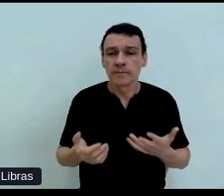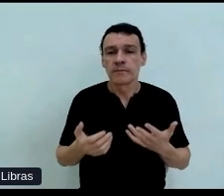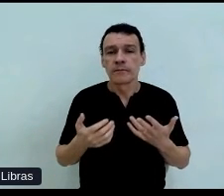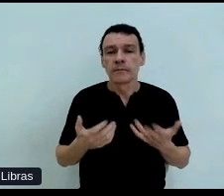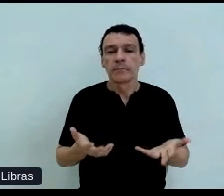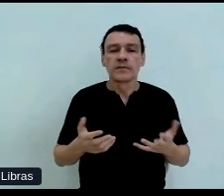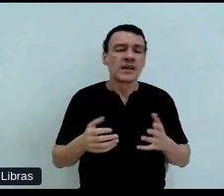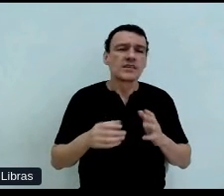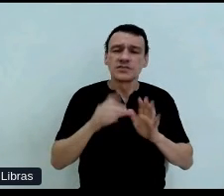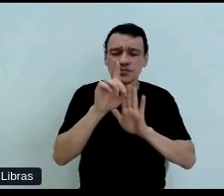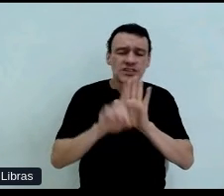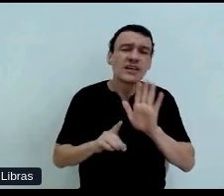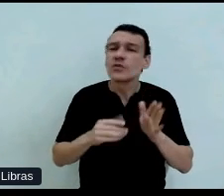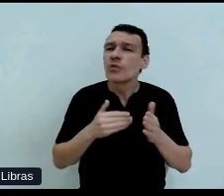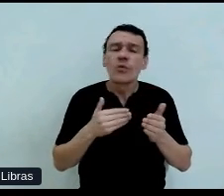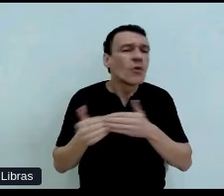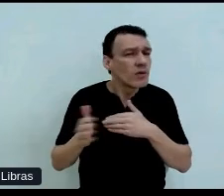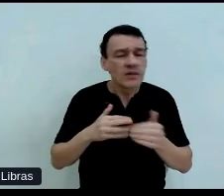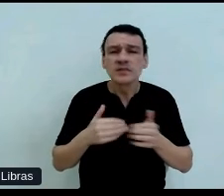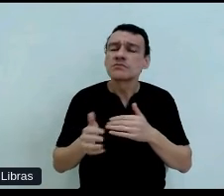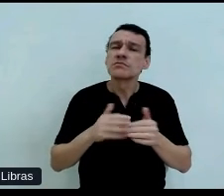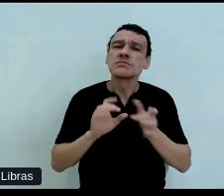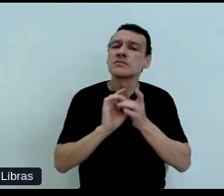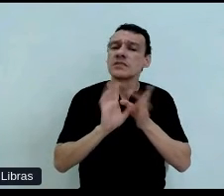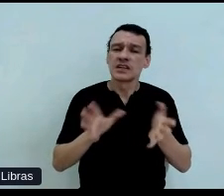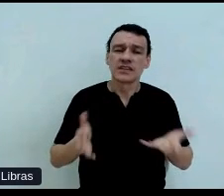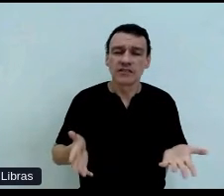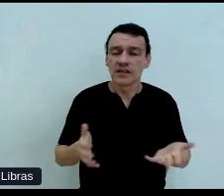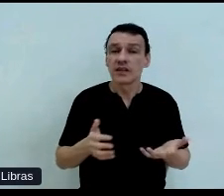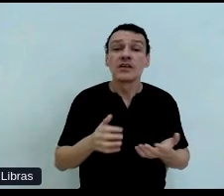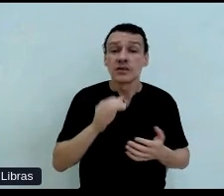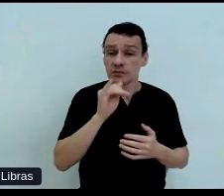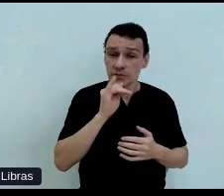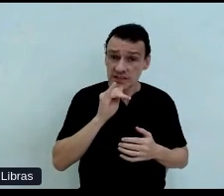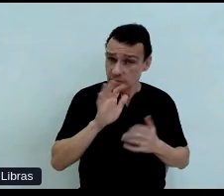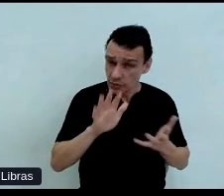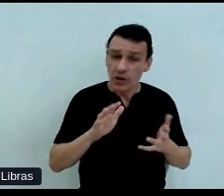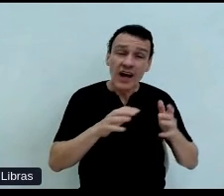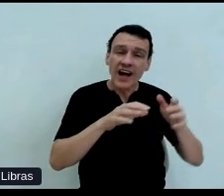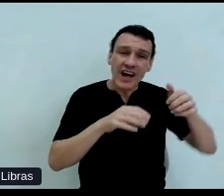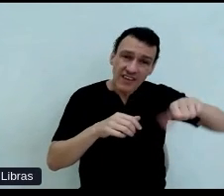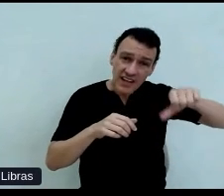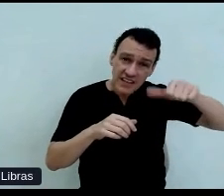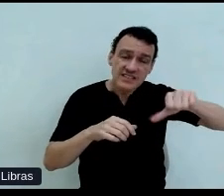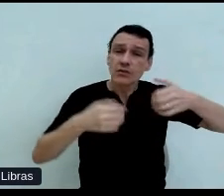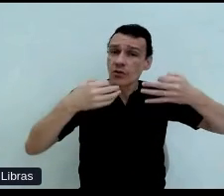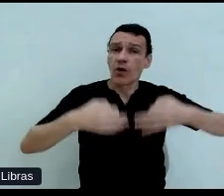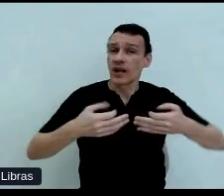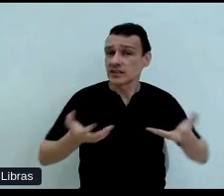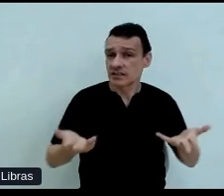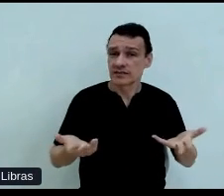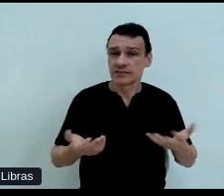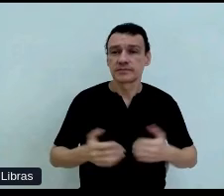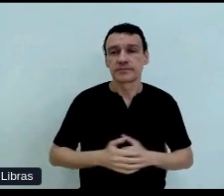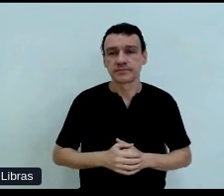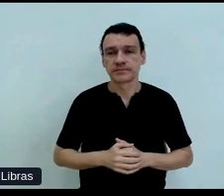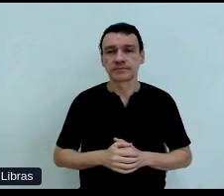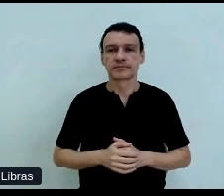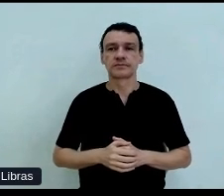direitos, inclusive do direito ao trabalho, do direito à saúde, do direito à educação, e nos seus